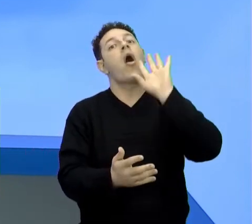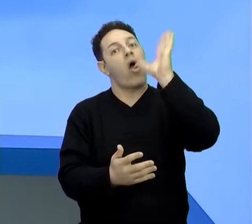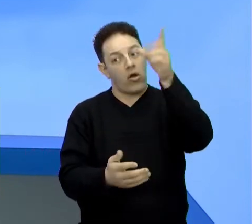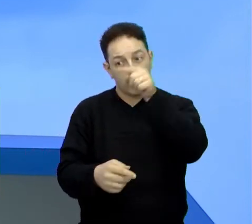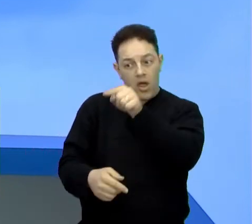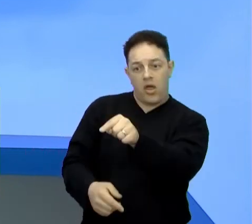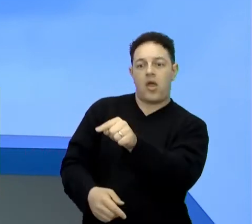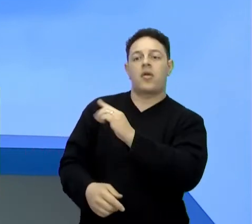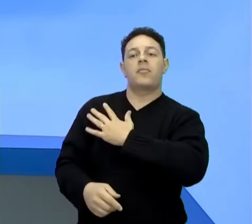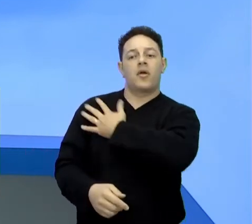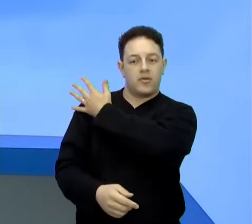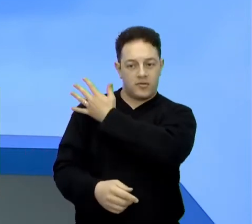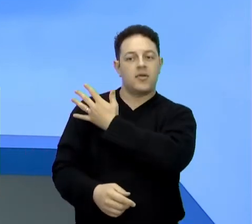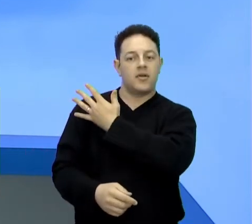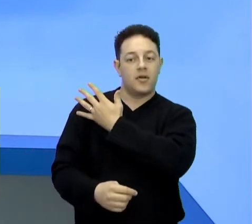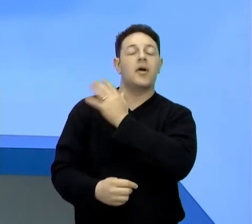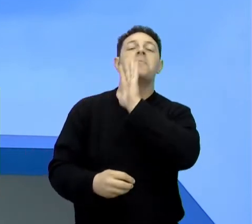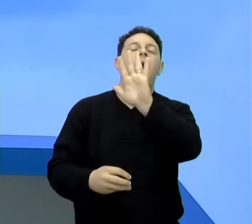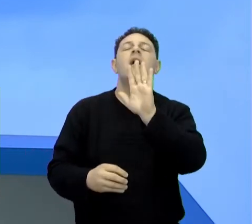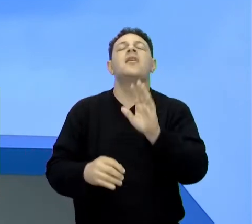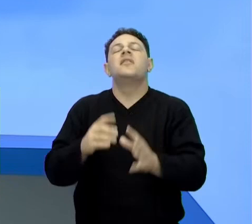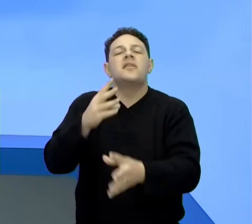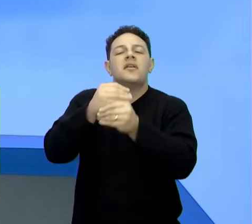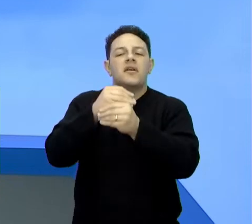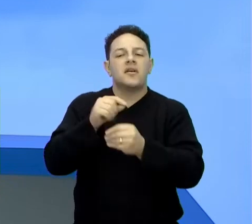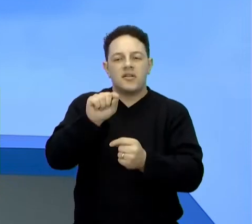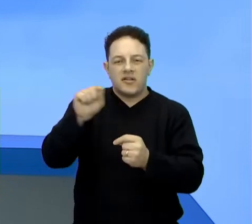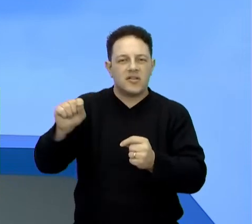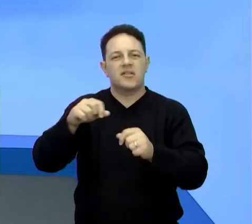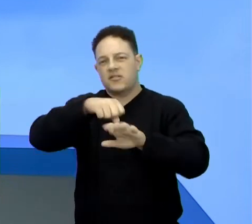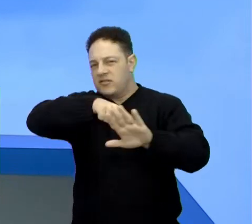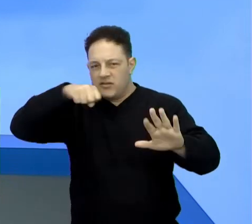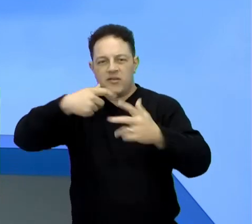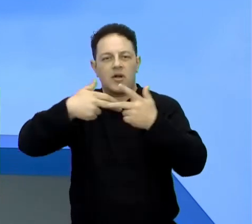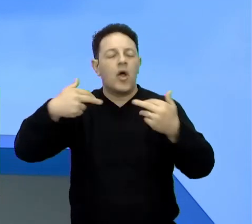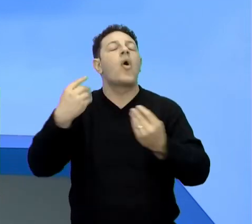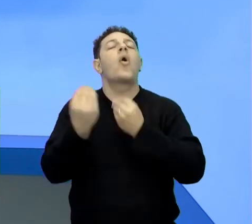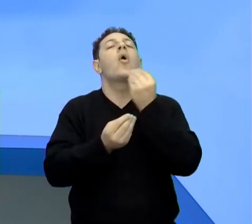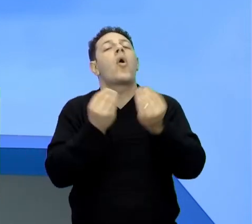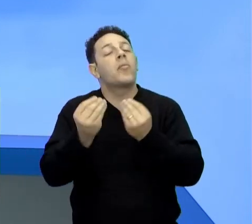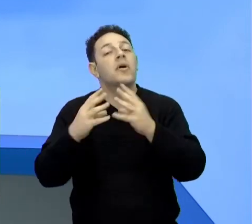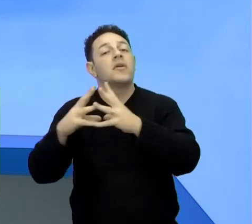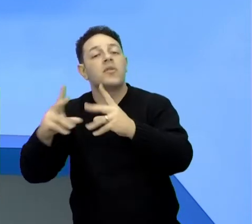ali. Mas acrescentando a este jornalismo, sim, soluções